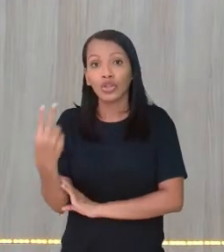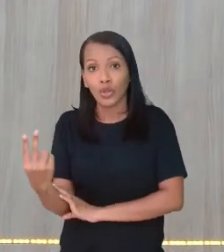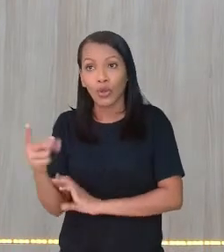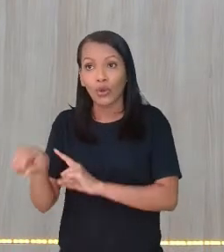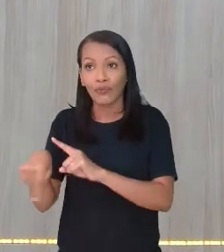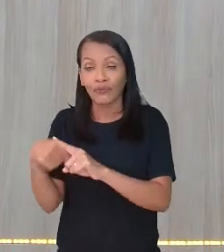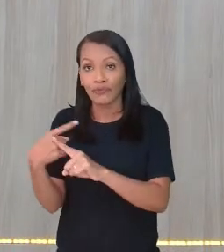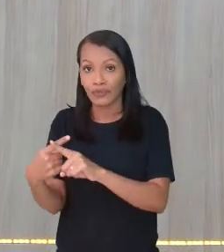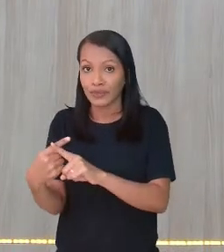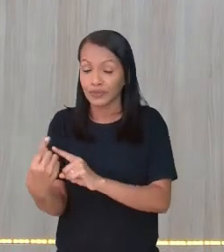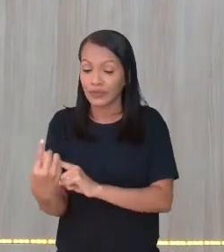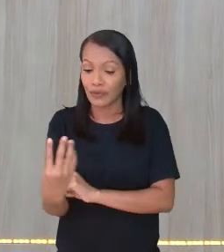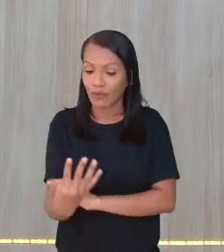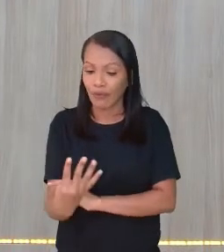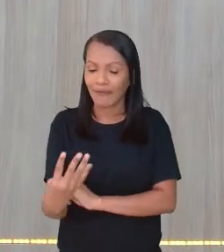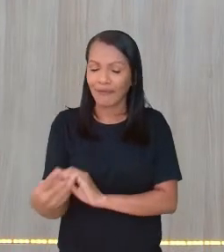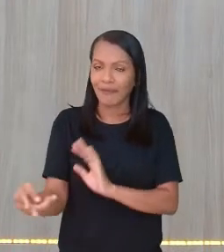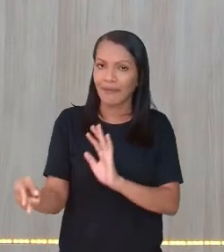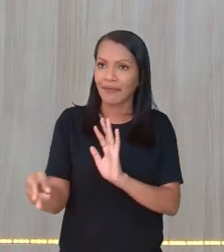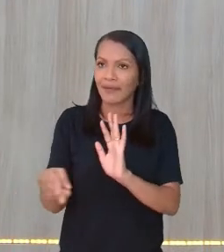por exemplo, a fração